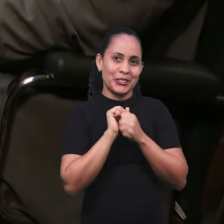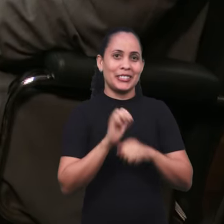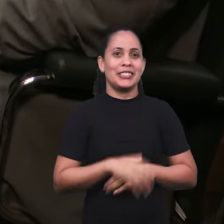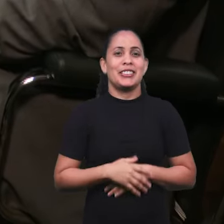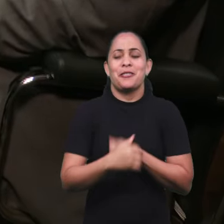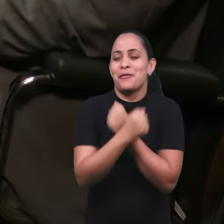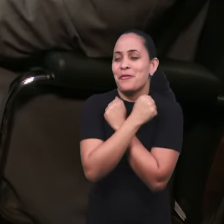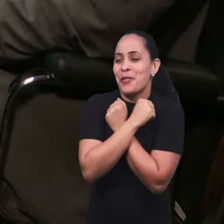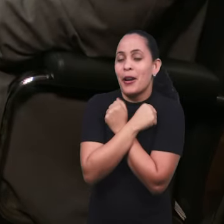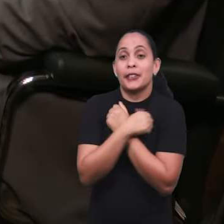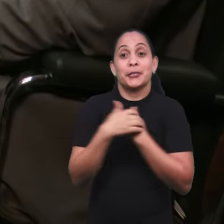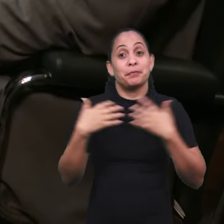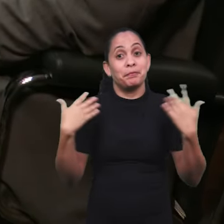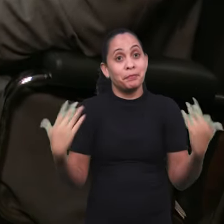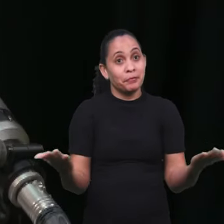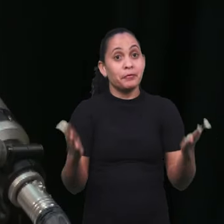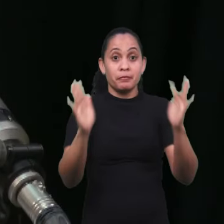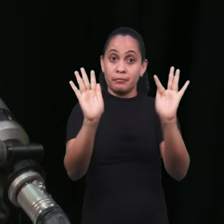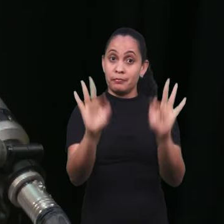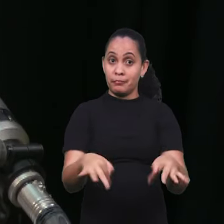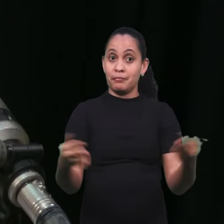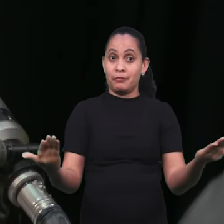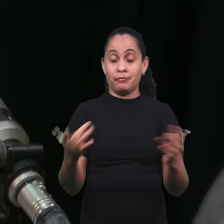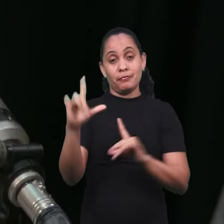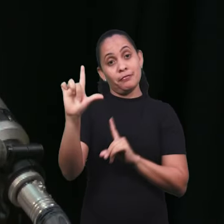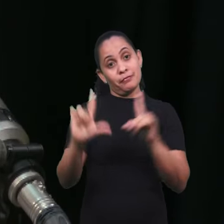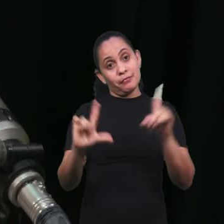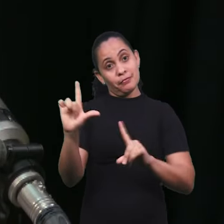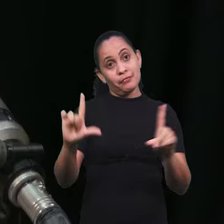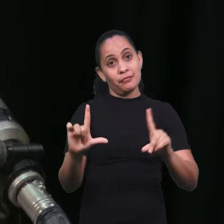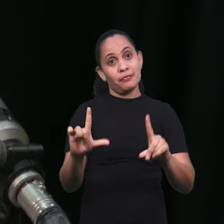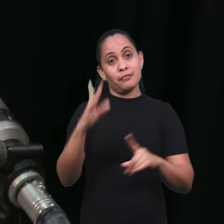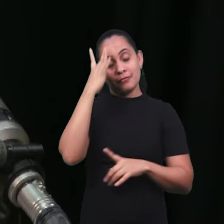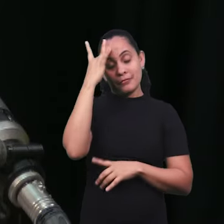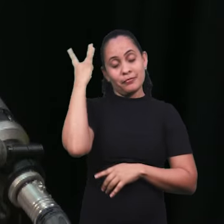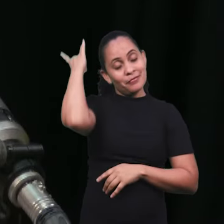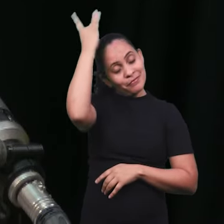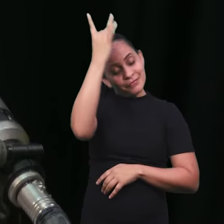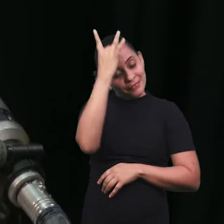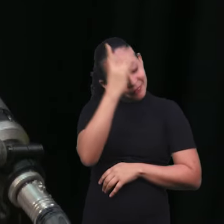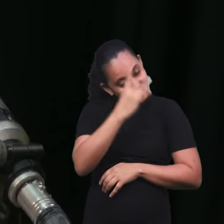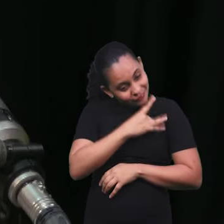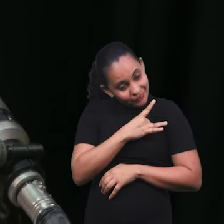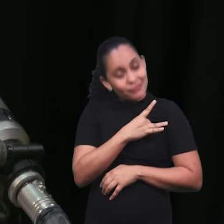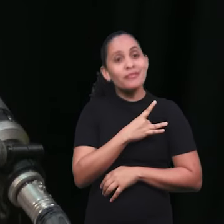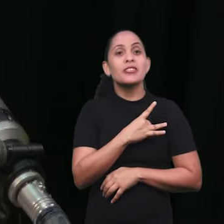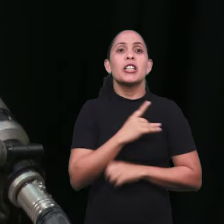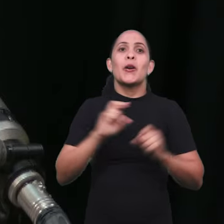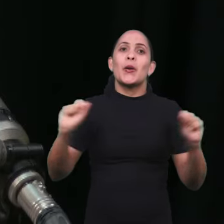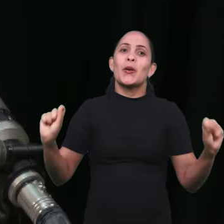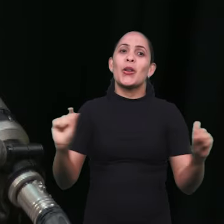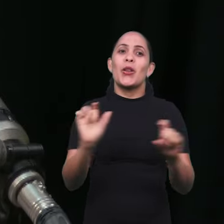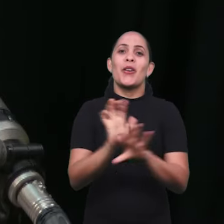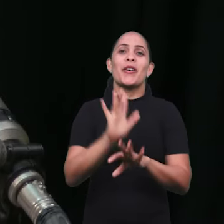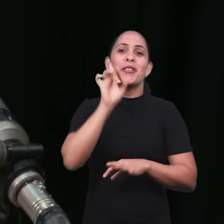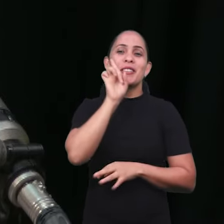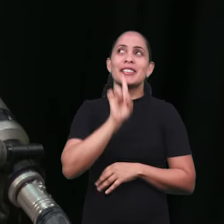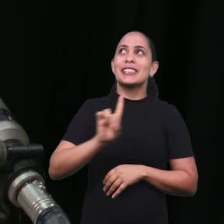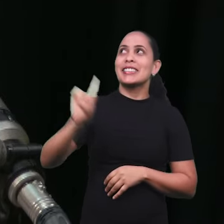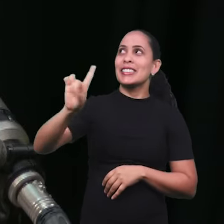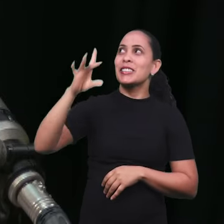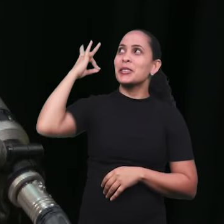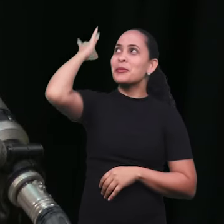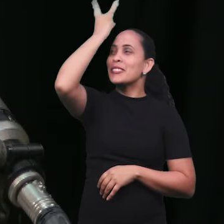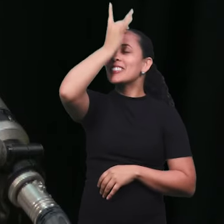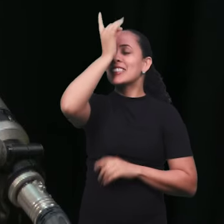Estamos juntos. Um abraço, queridos. Bom, Paz, Senhor. a gente encerra então mais uma edição do programa Batismo com o Espírito Santo, glorificando ao Senhor